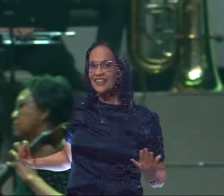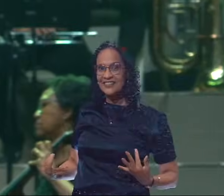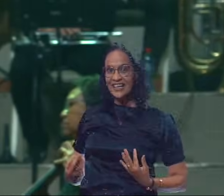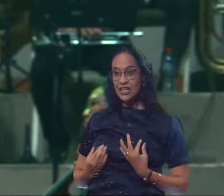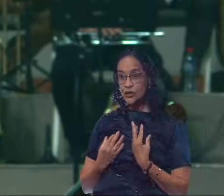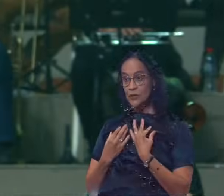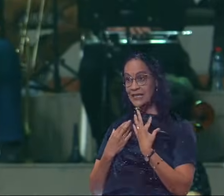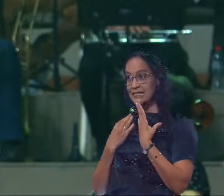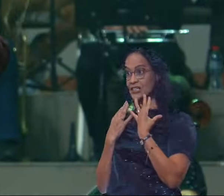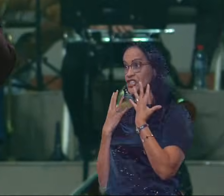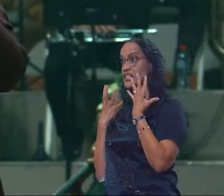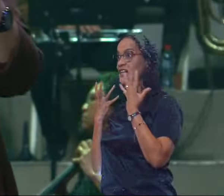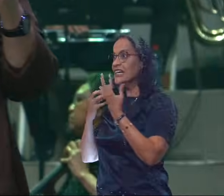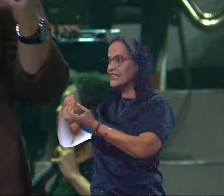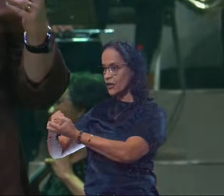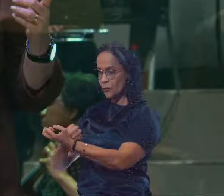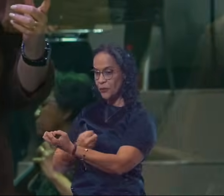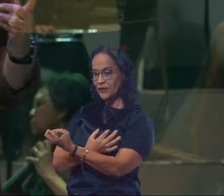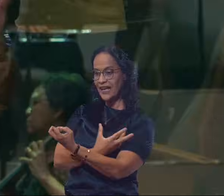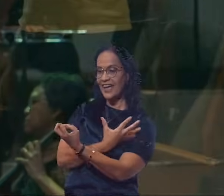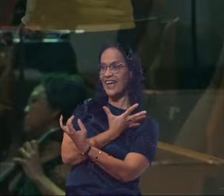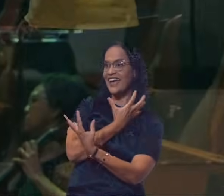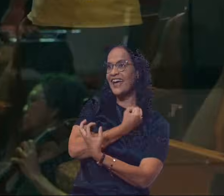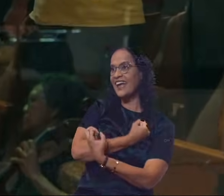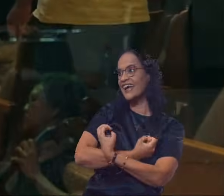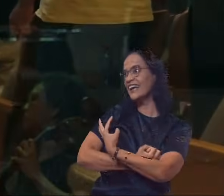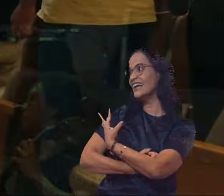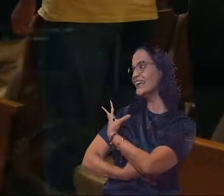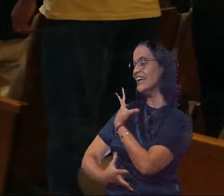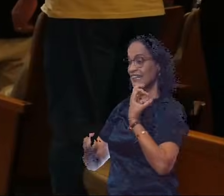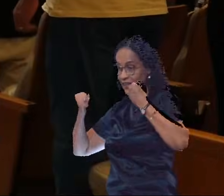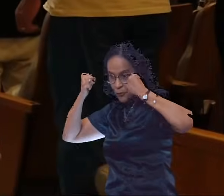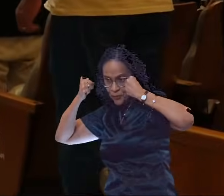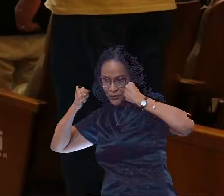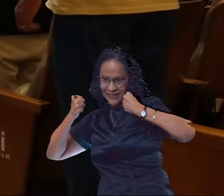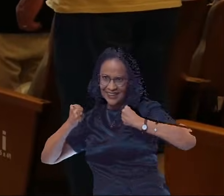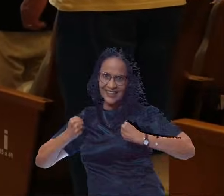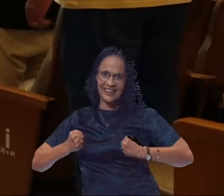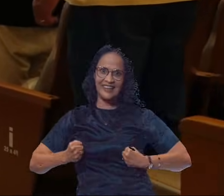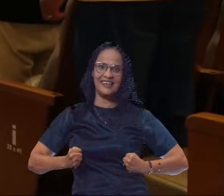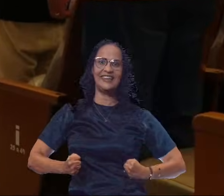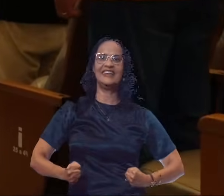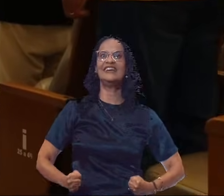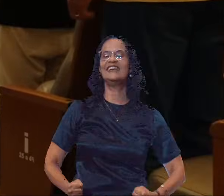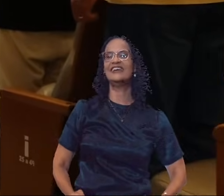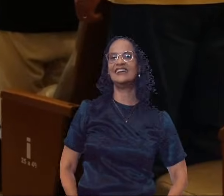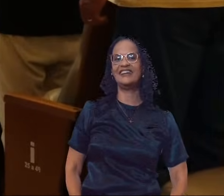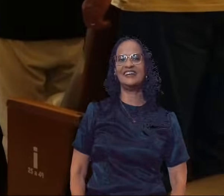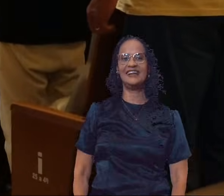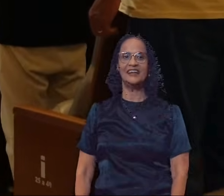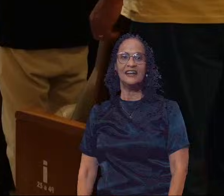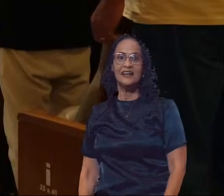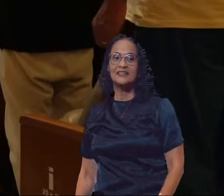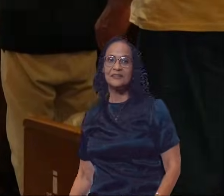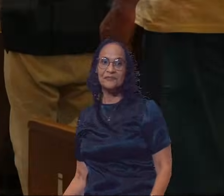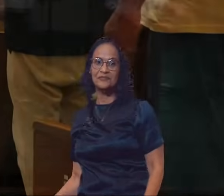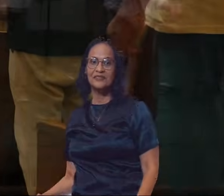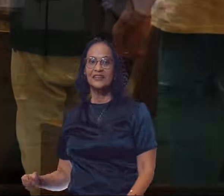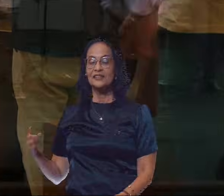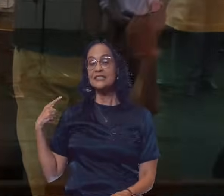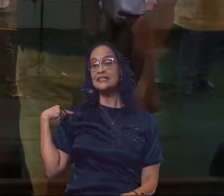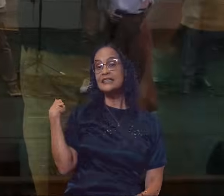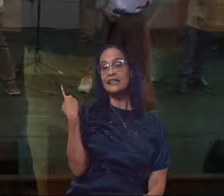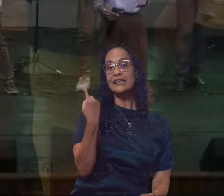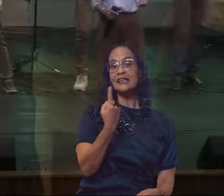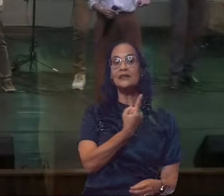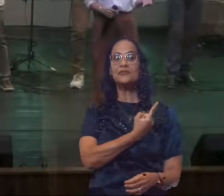meu desejo, teu poder, teu poder. Igreja,